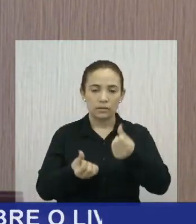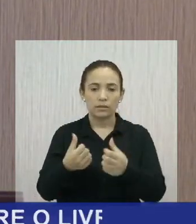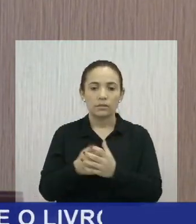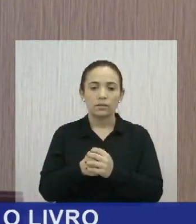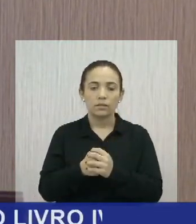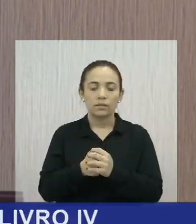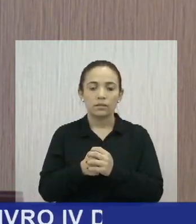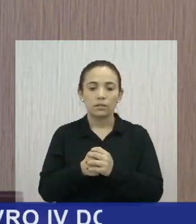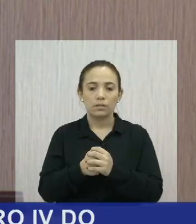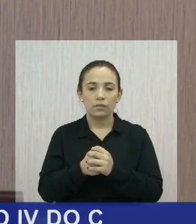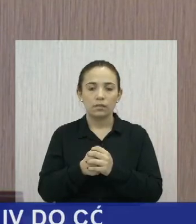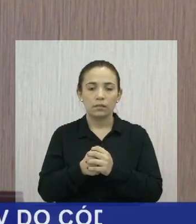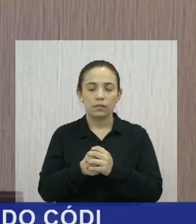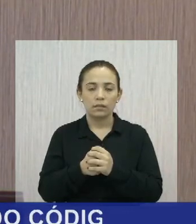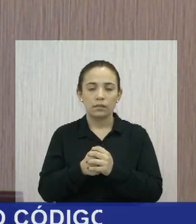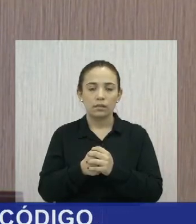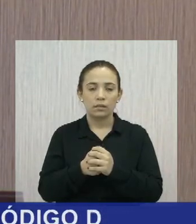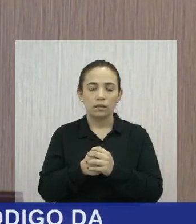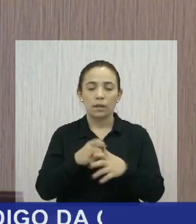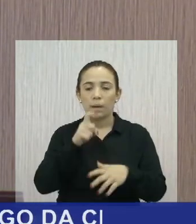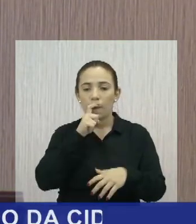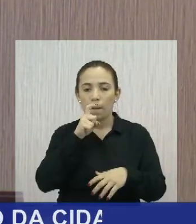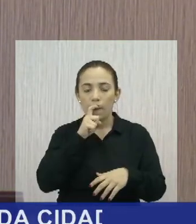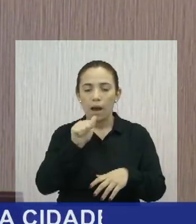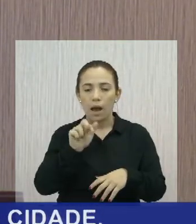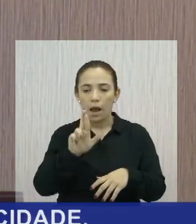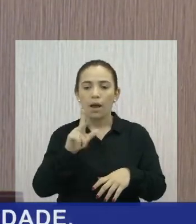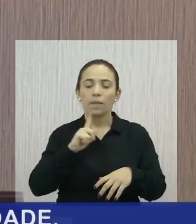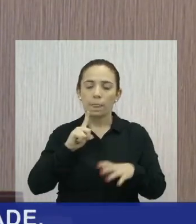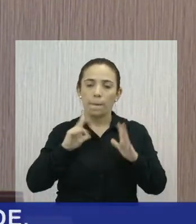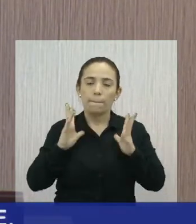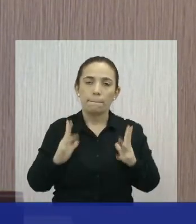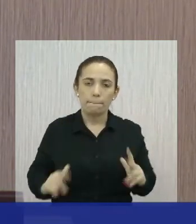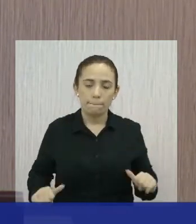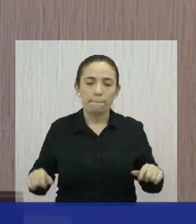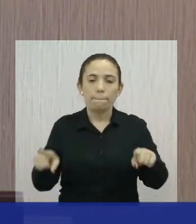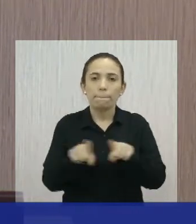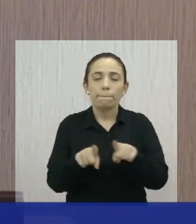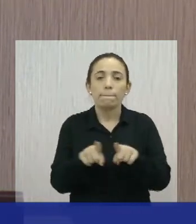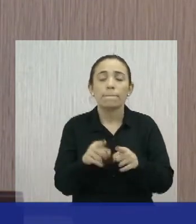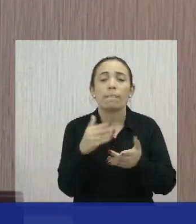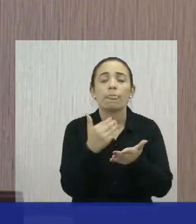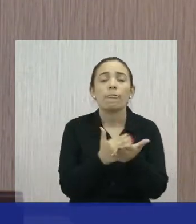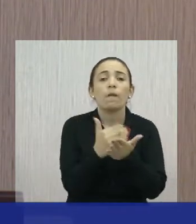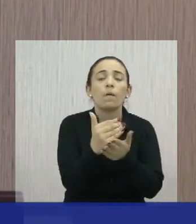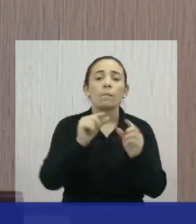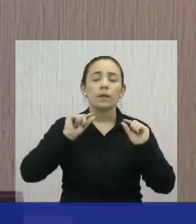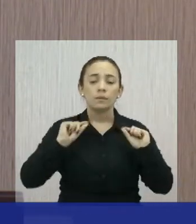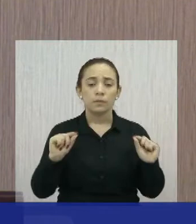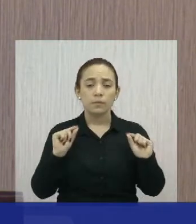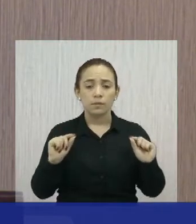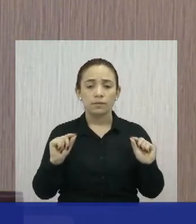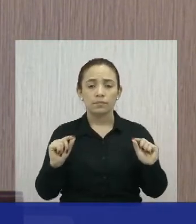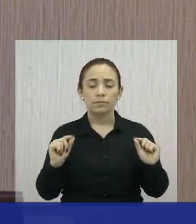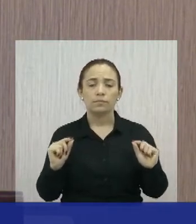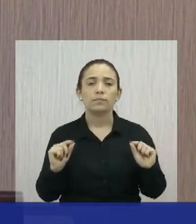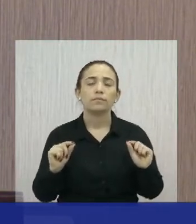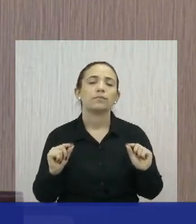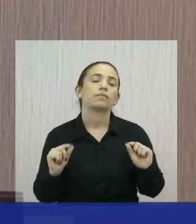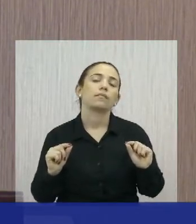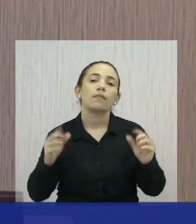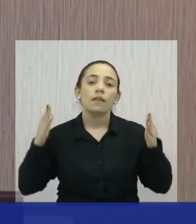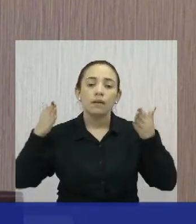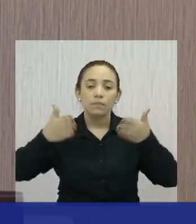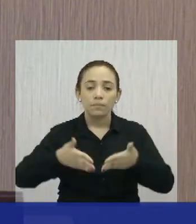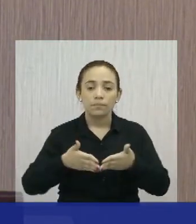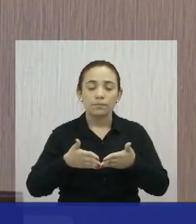escola. As limpezas de ar-condicionados também semestrais. E aí a gente começa, então, a trazer esse recorte mais para o momento